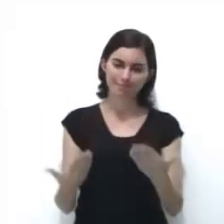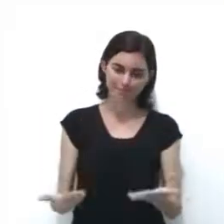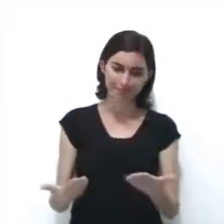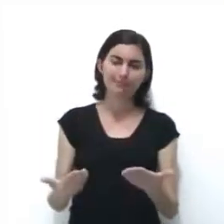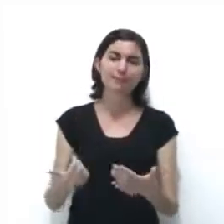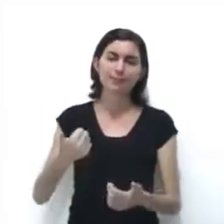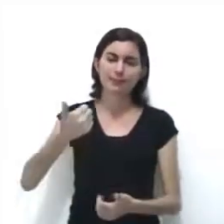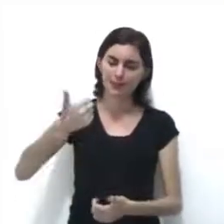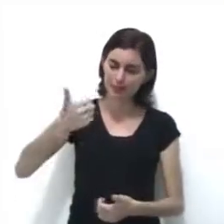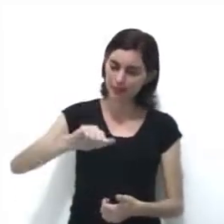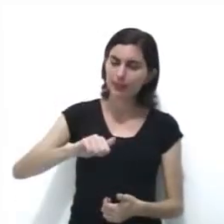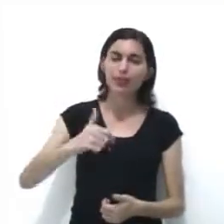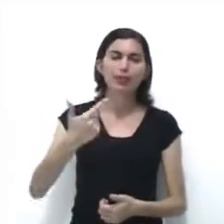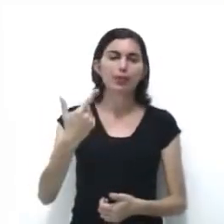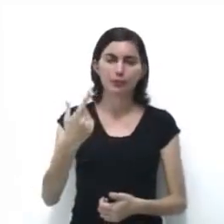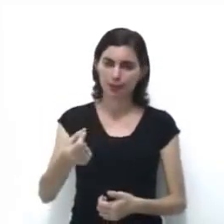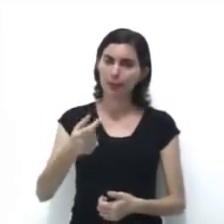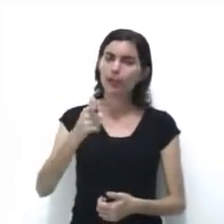isso mesmo,